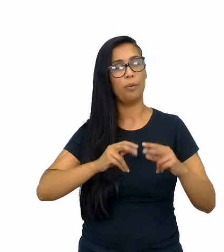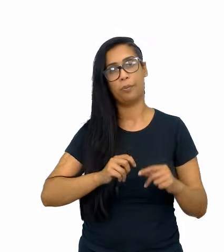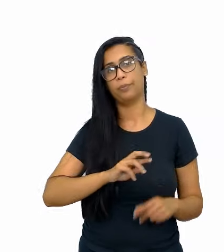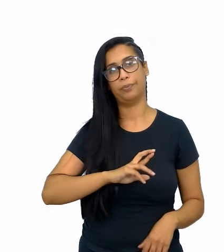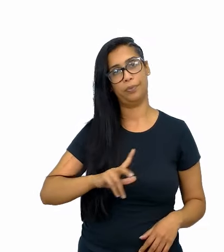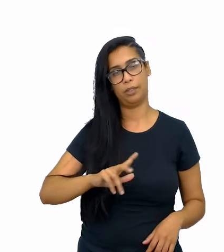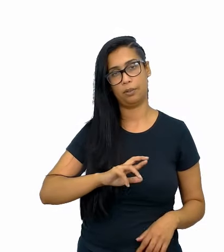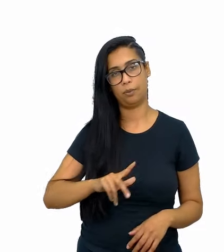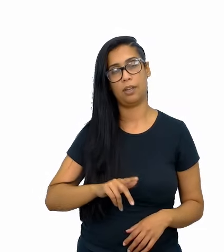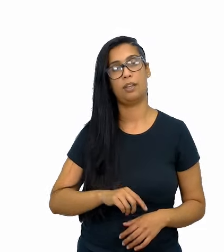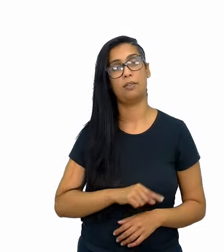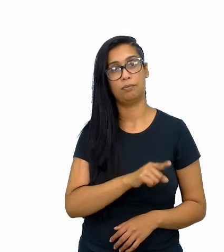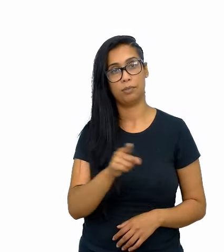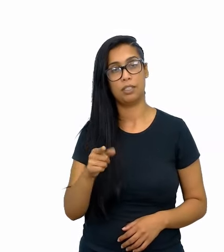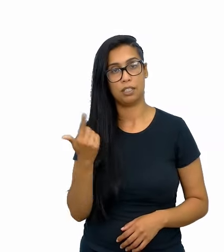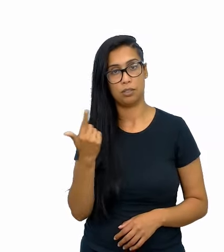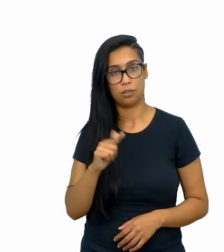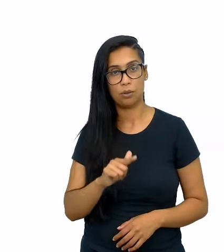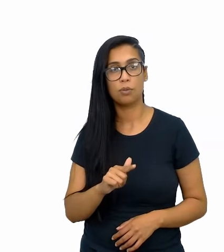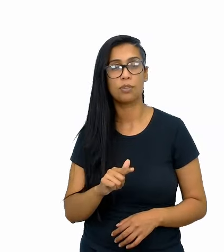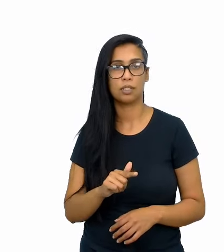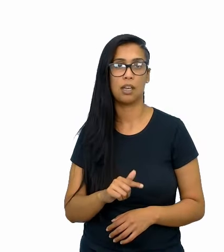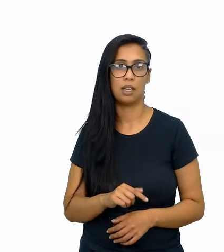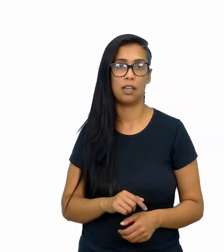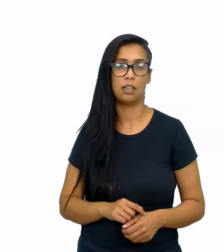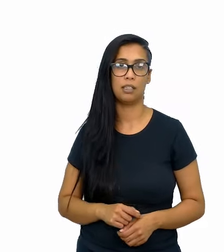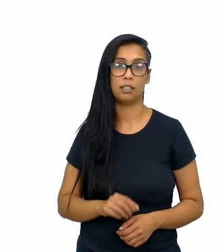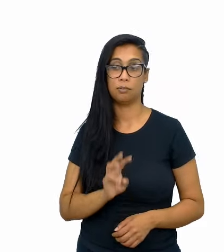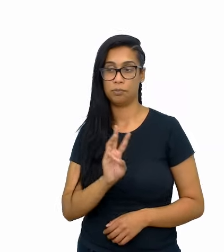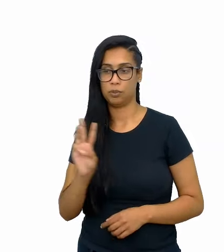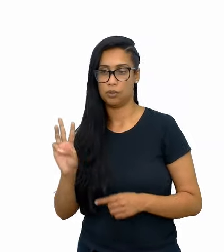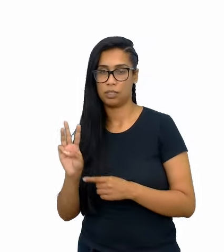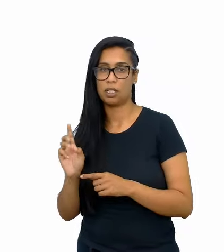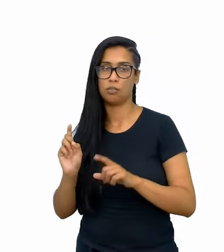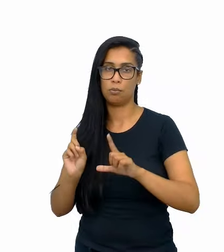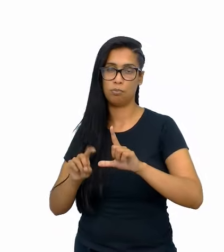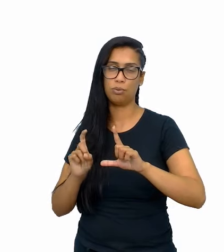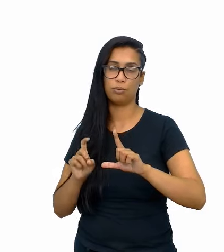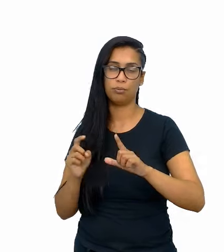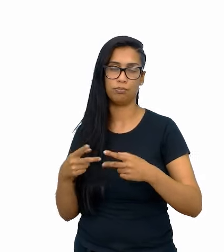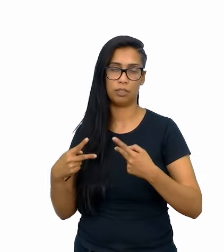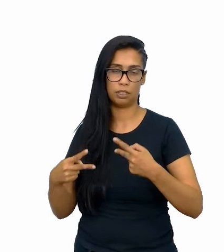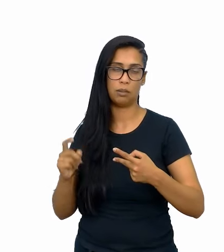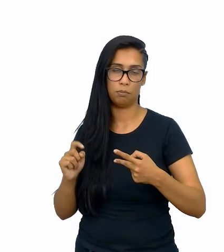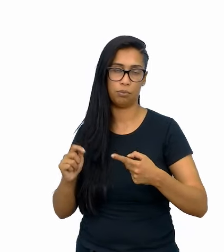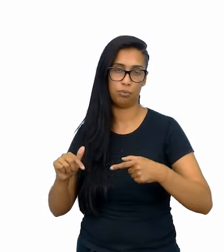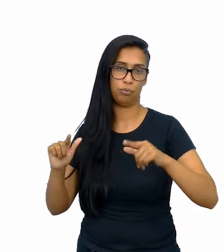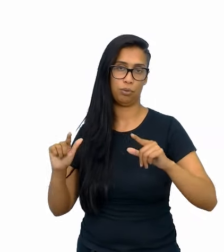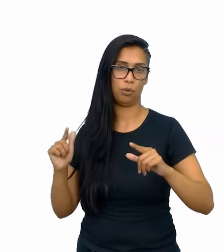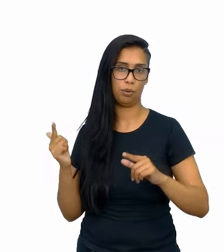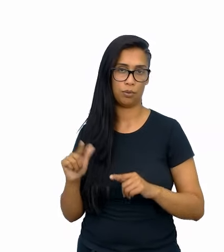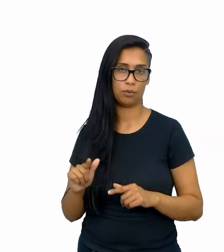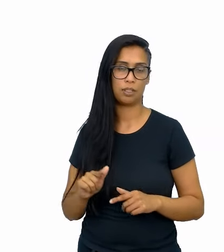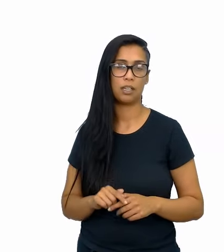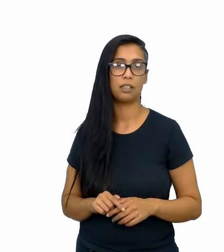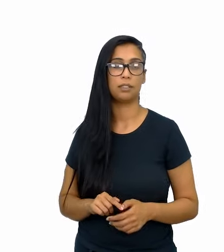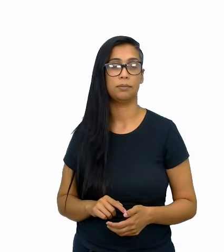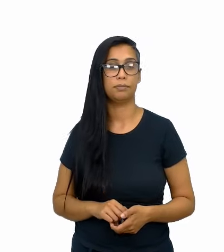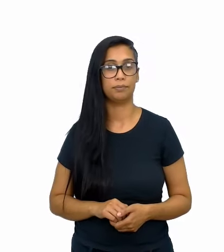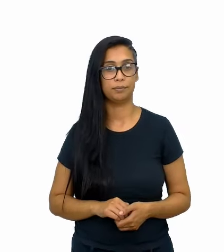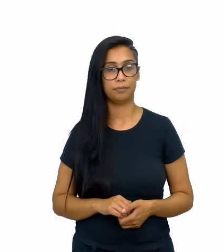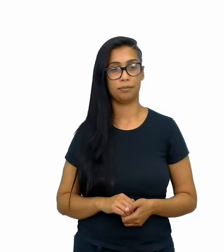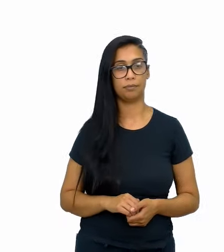acesso ao material e podem fazer isso depois no momento da ATPC, tá bem? Mas eu gostaria de, pelo menos, iniciar aqui.